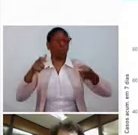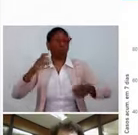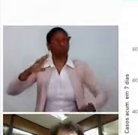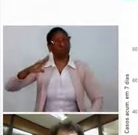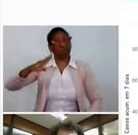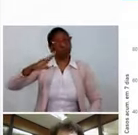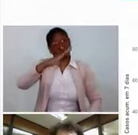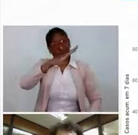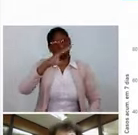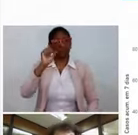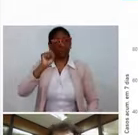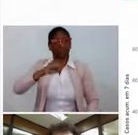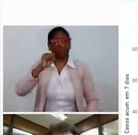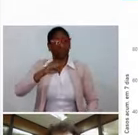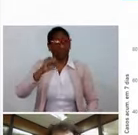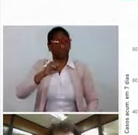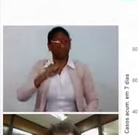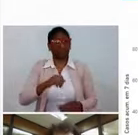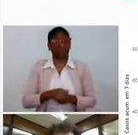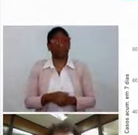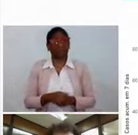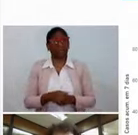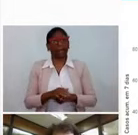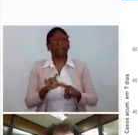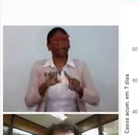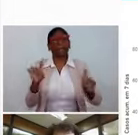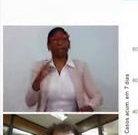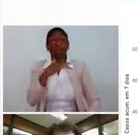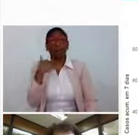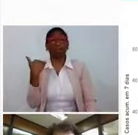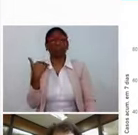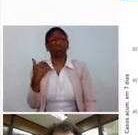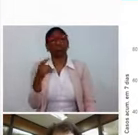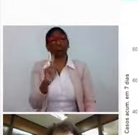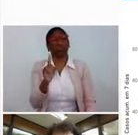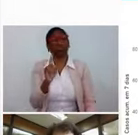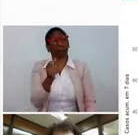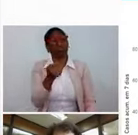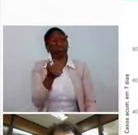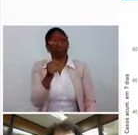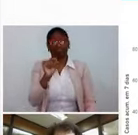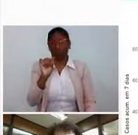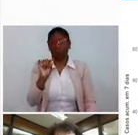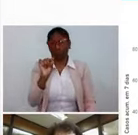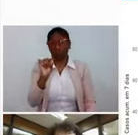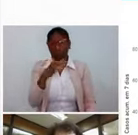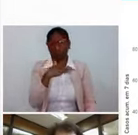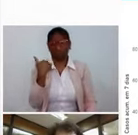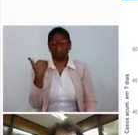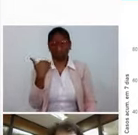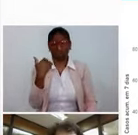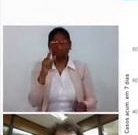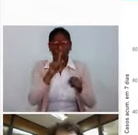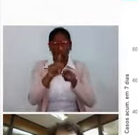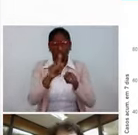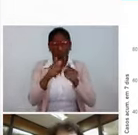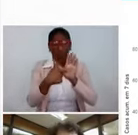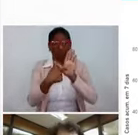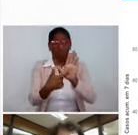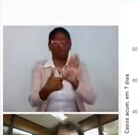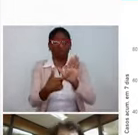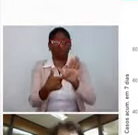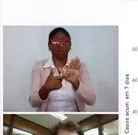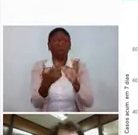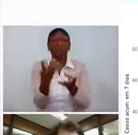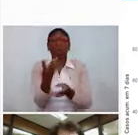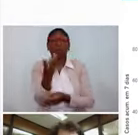viu, e não tanto nos óbitos, né? O óbito é muito mais leve, claro que a última parte do gráfico aqui ela está sujeita a subnotificação,